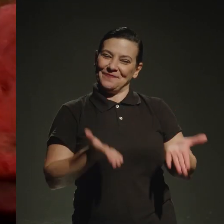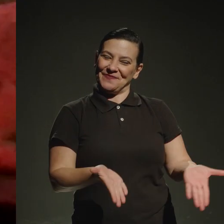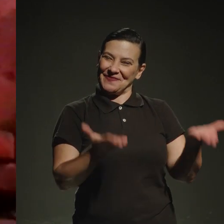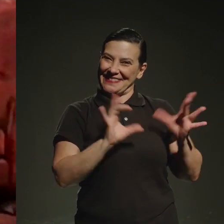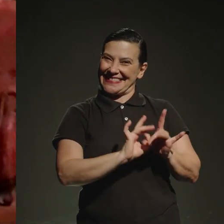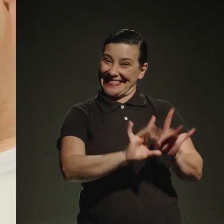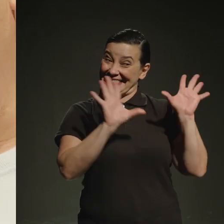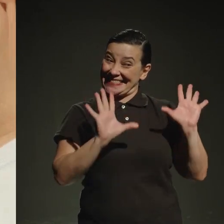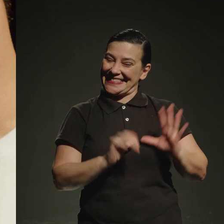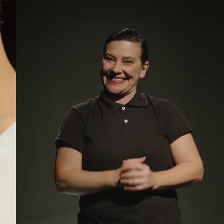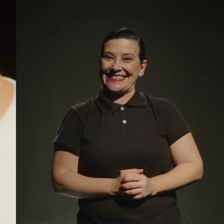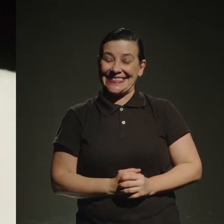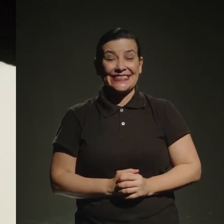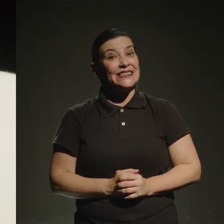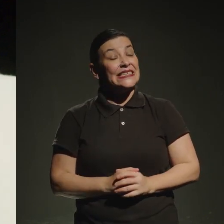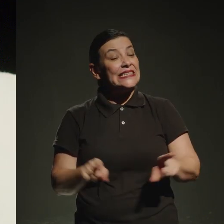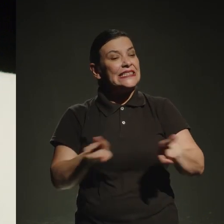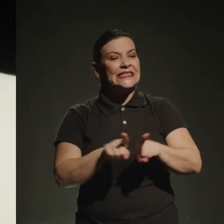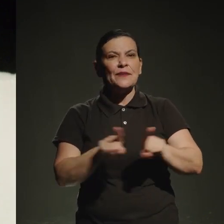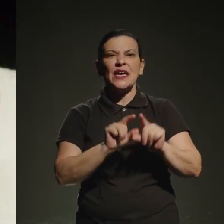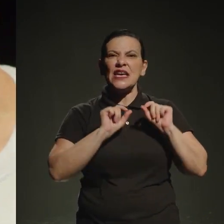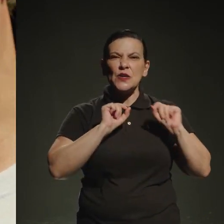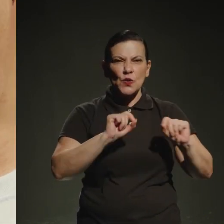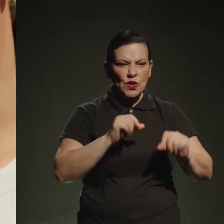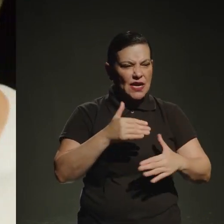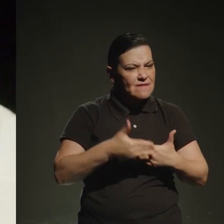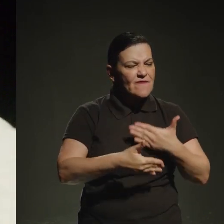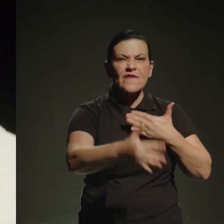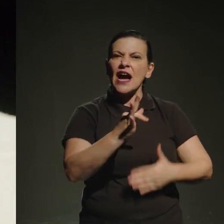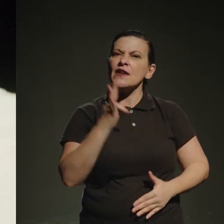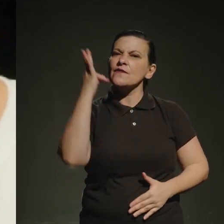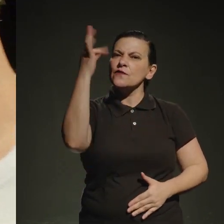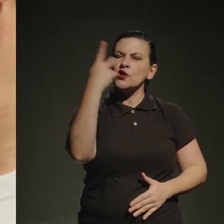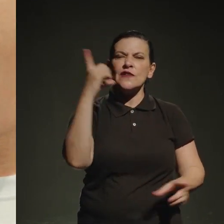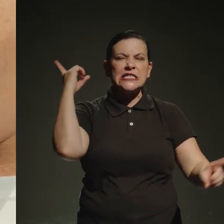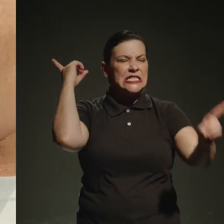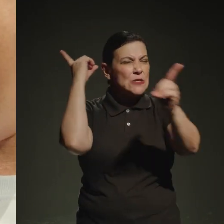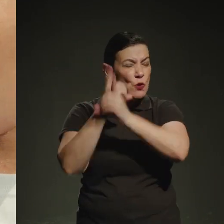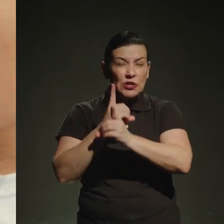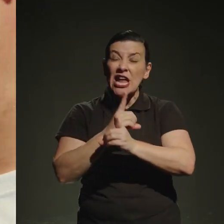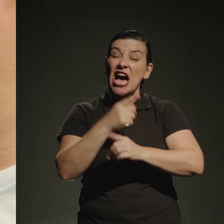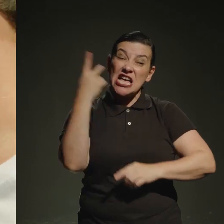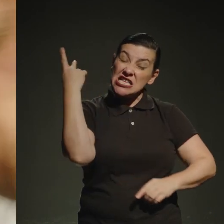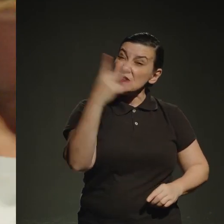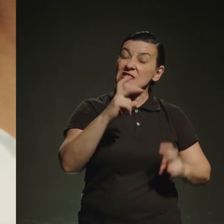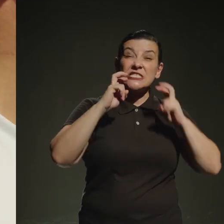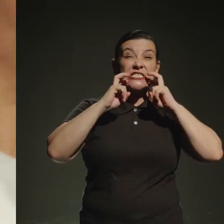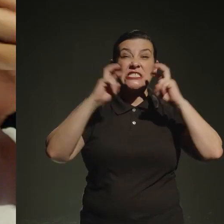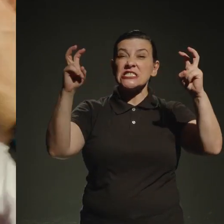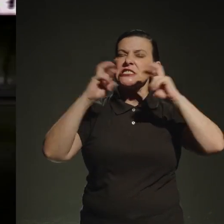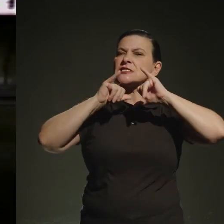Podes partir! E não te ouvides! A quem encontrardes pelo caminho, repete bem alto que...